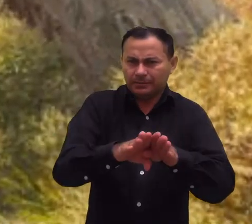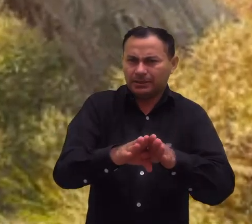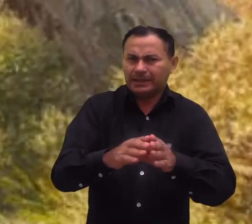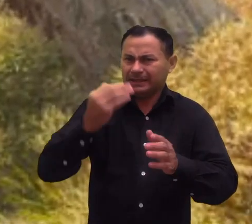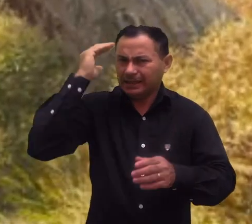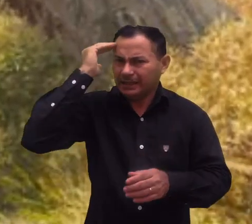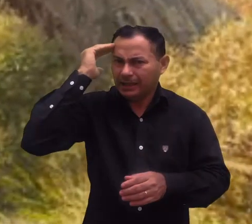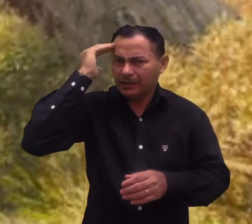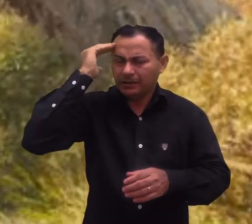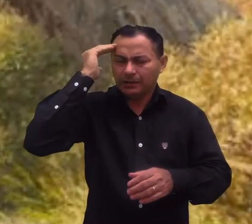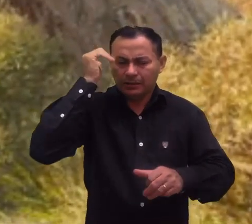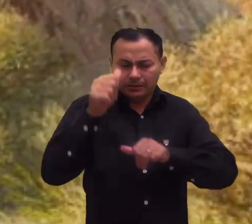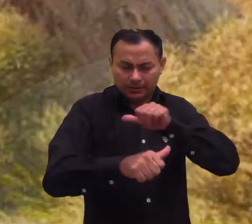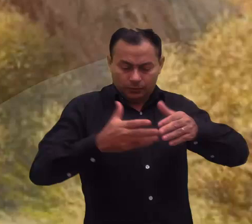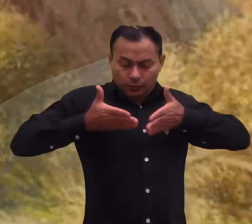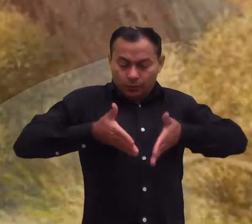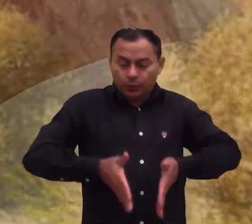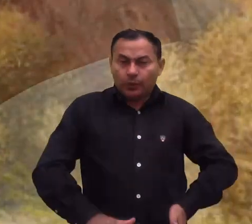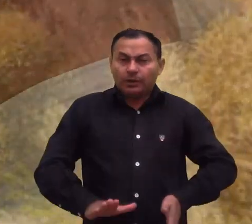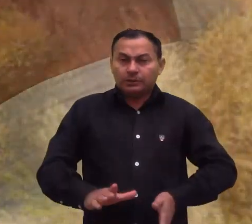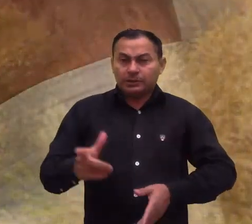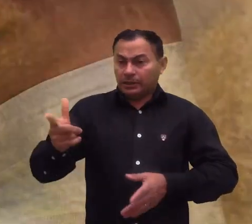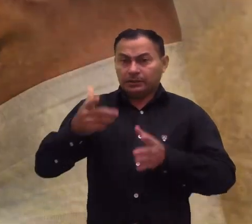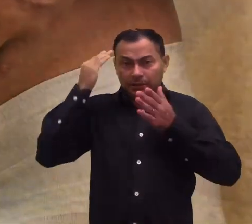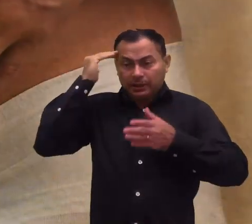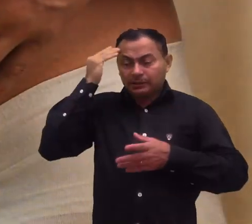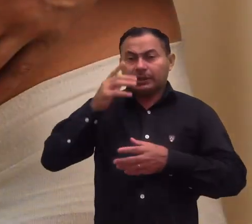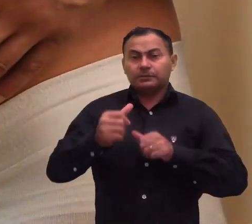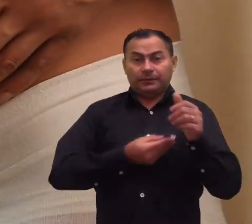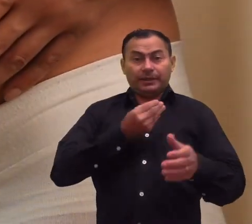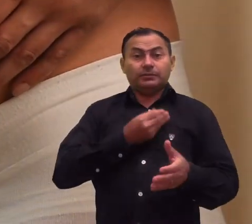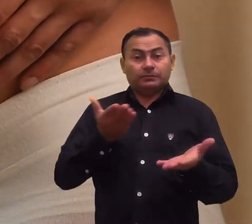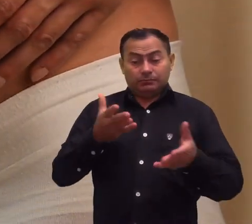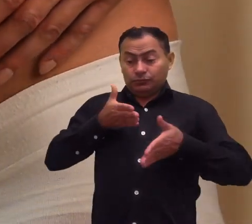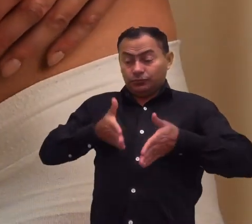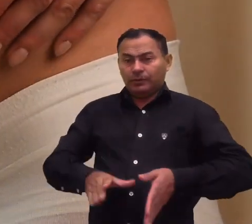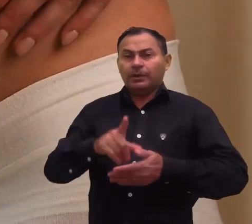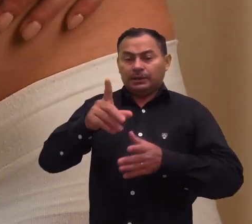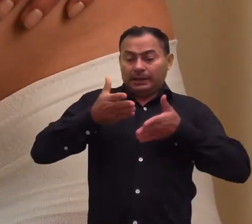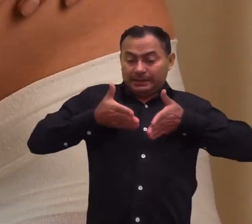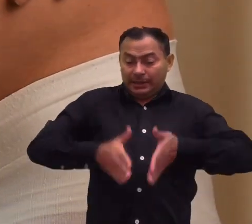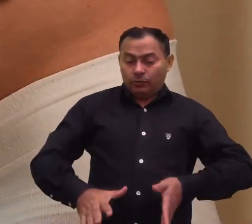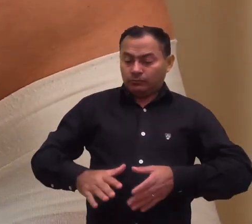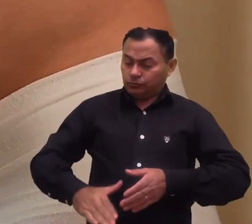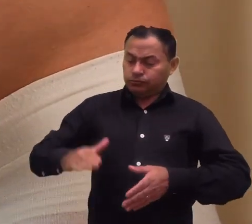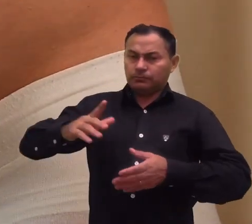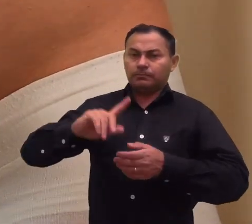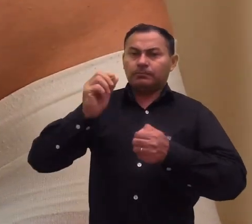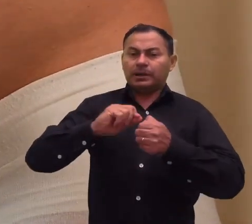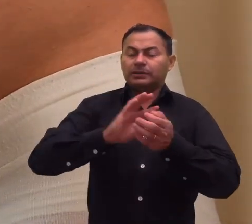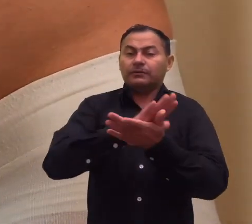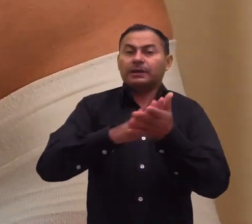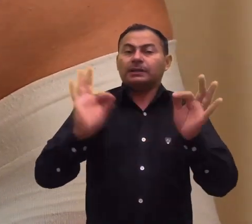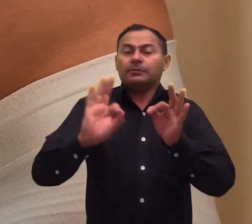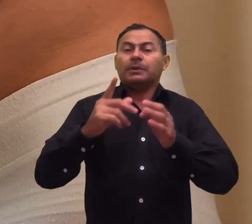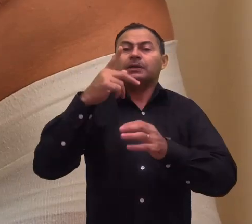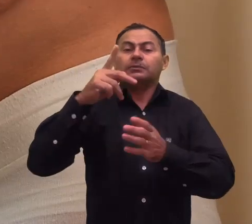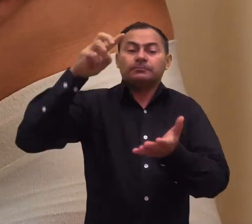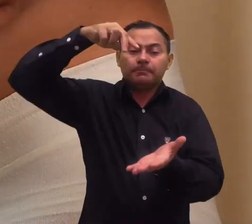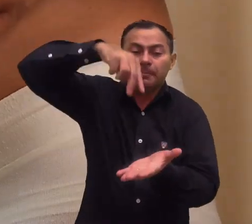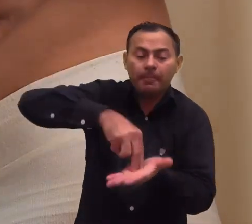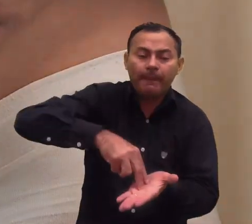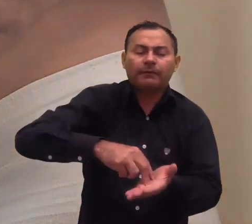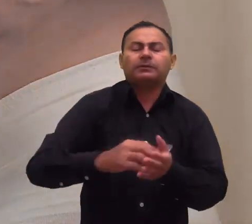experiência. Você também não poderia entender o nascimento físico se não tivesse passado por ele. Quando você nasceu fisicamente, não precisou